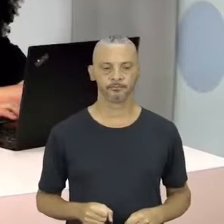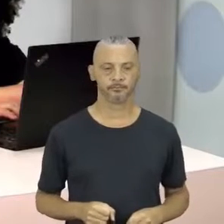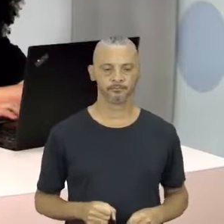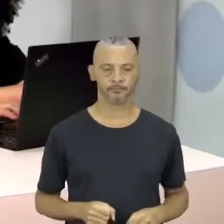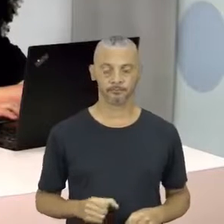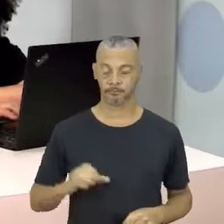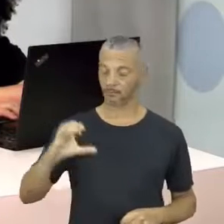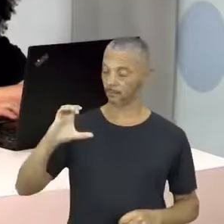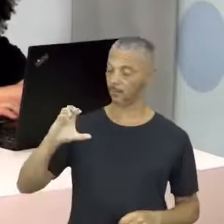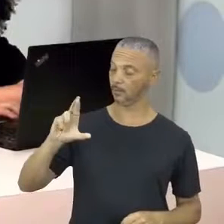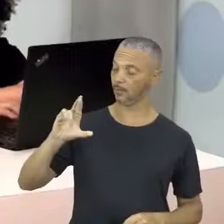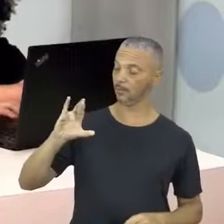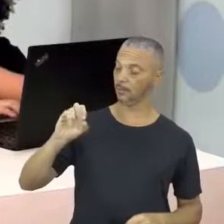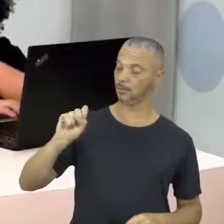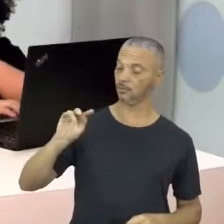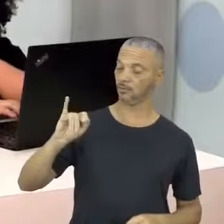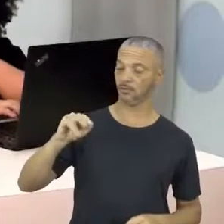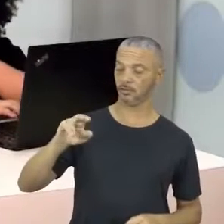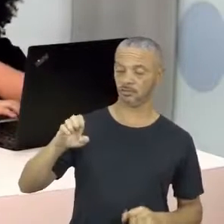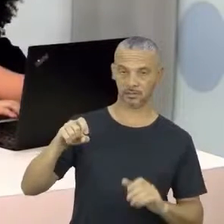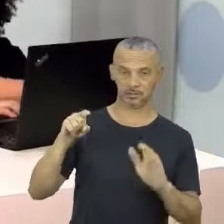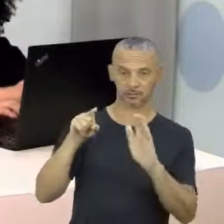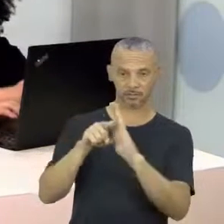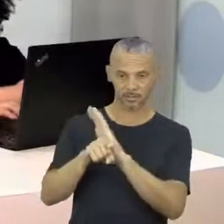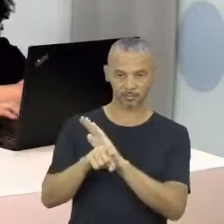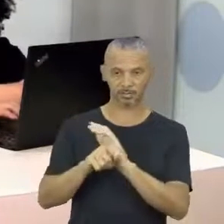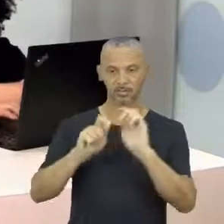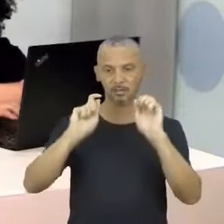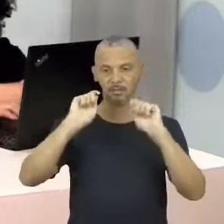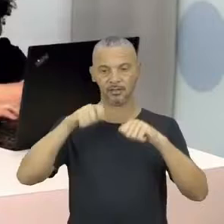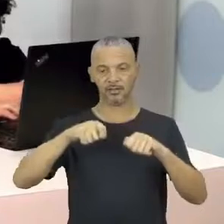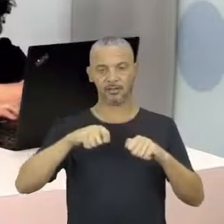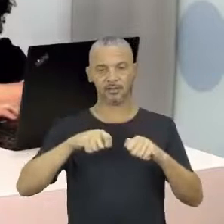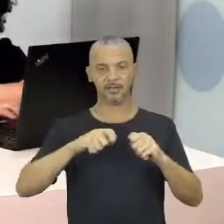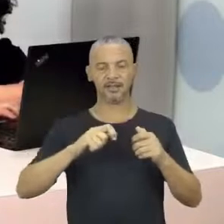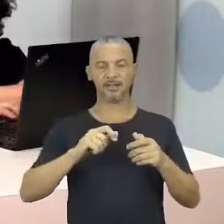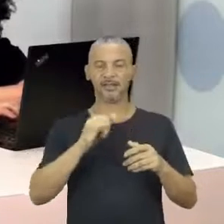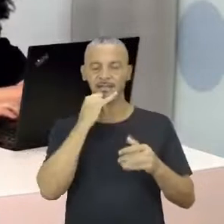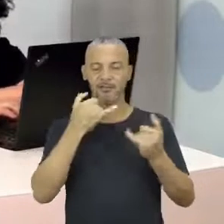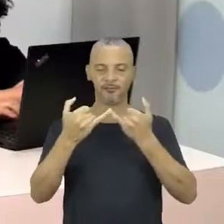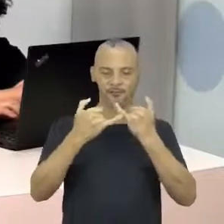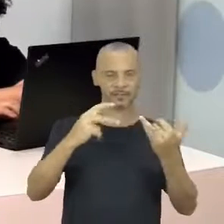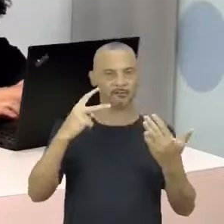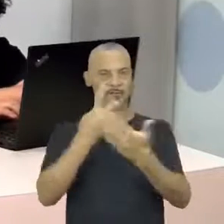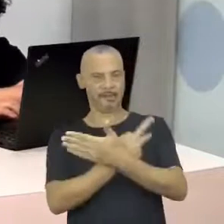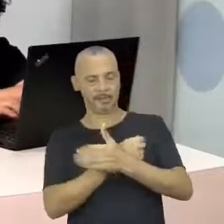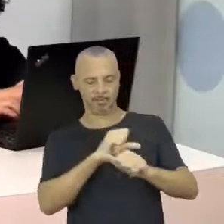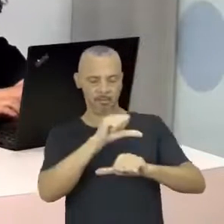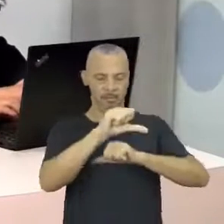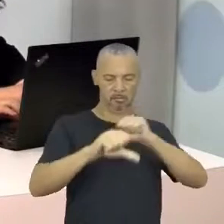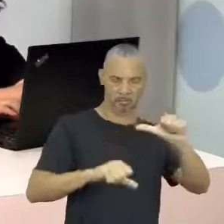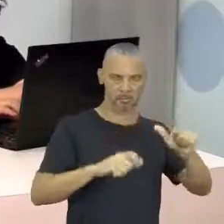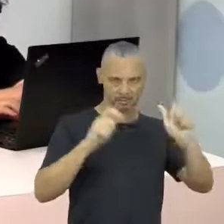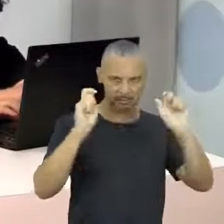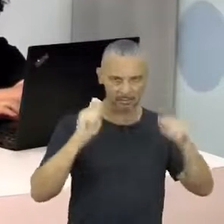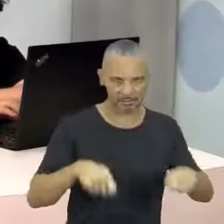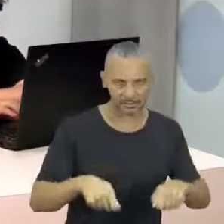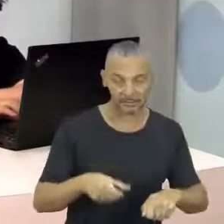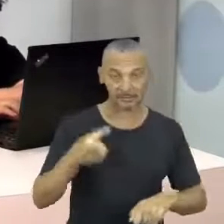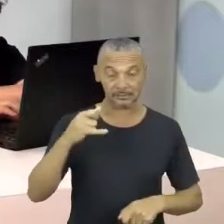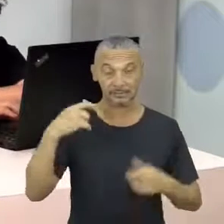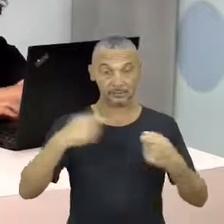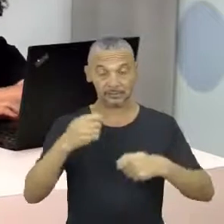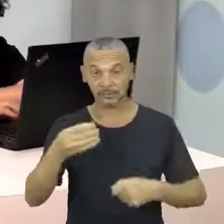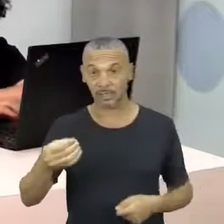A Cristiane pergunta: dá para corrigir formação curricular? Então, se você precisa atualizar a sua